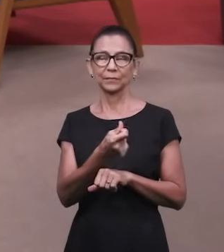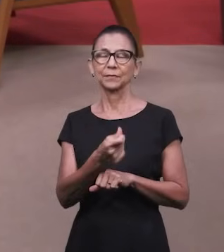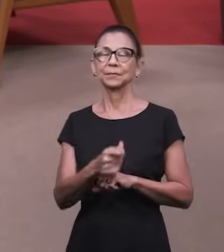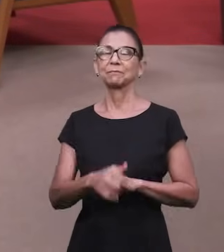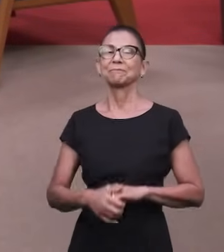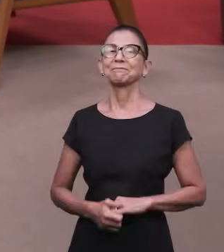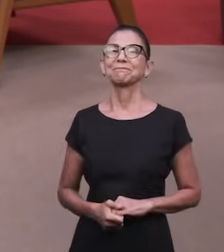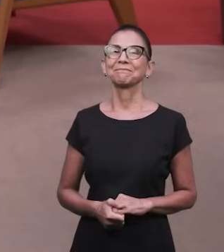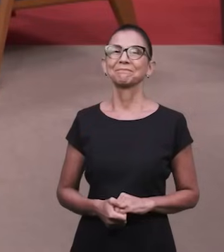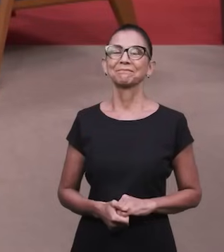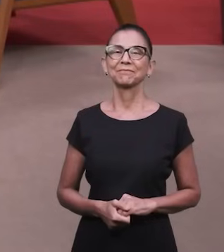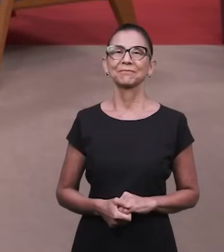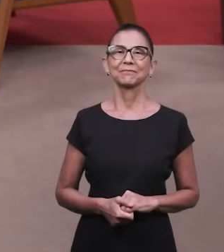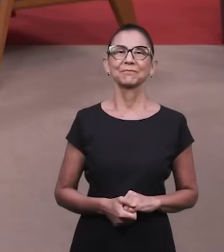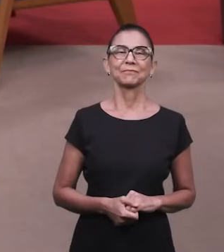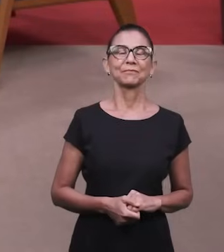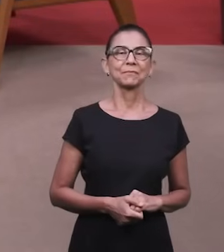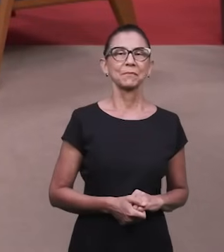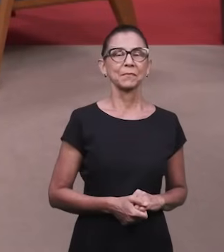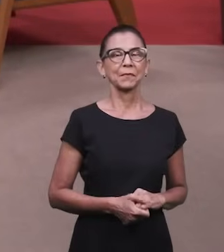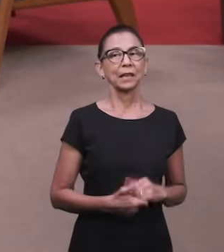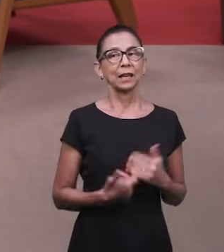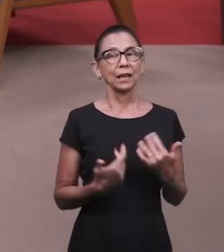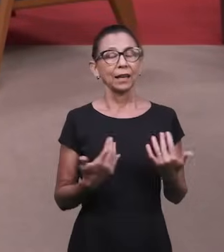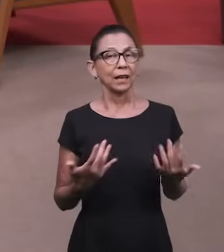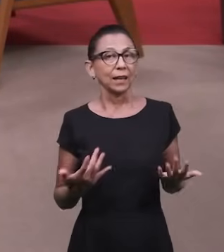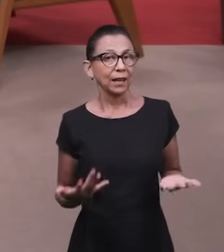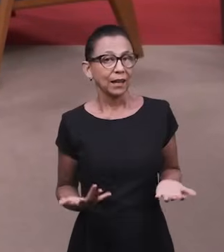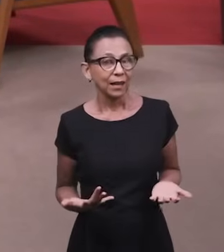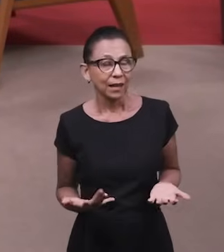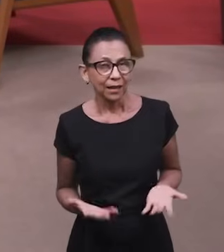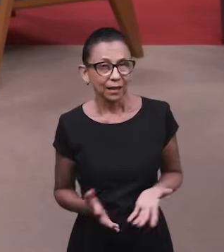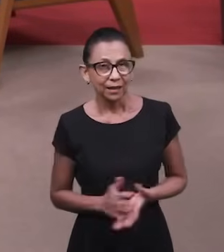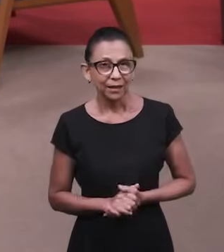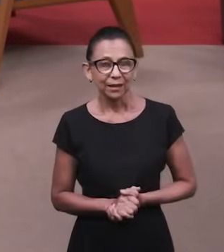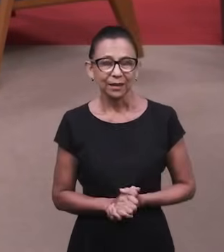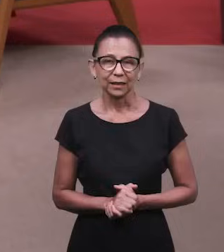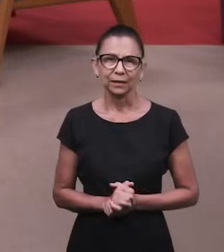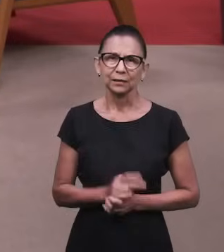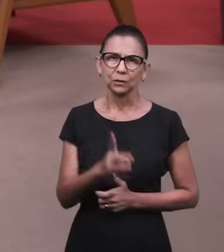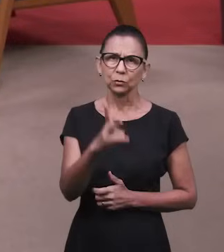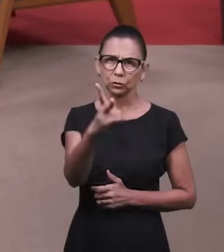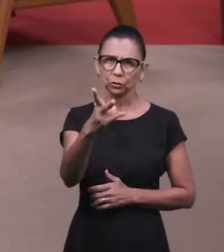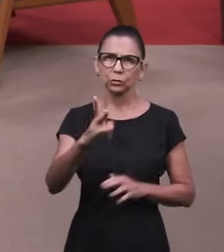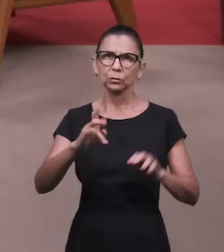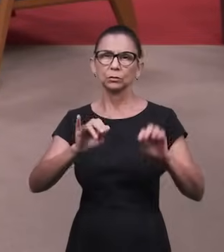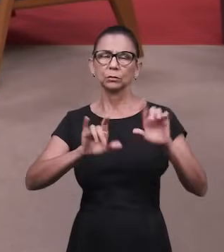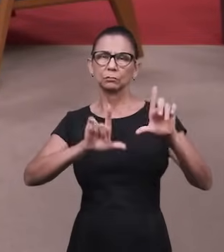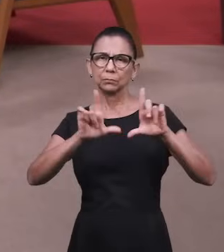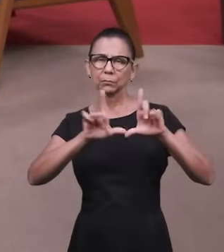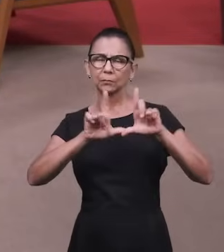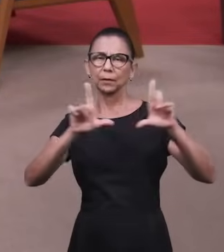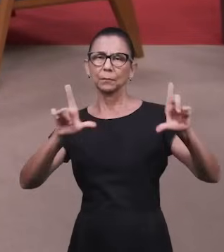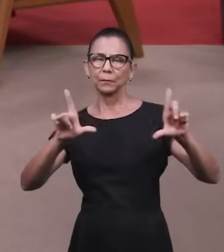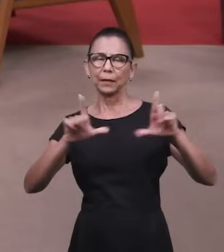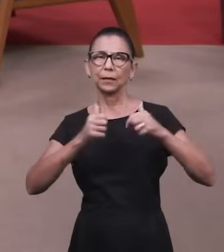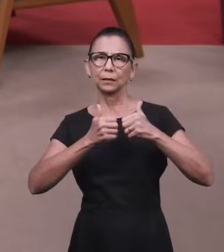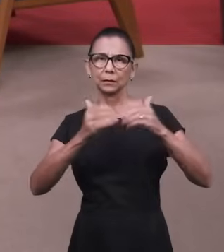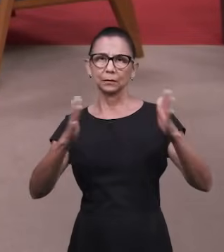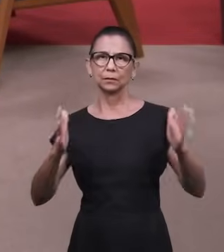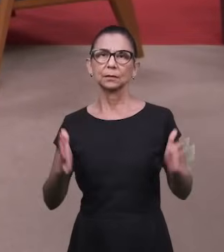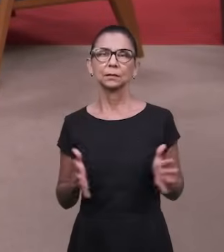só conosco nas outras, nas demais programações desse canal, demais conteúdos da nossa programação, mas